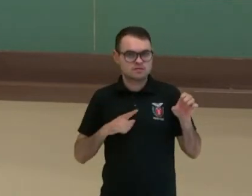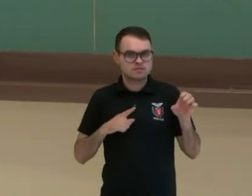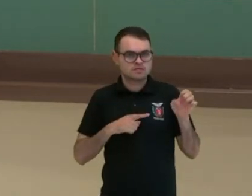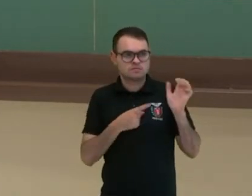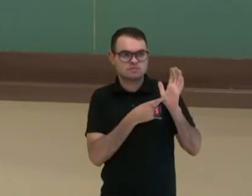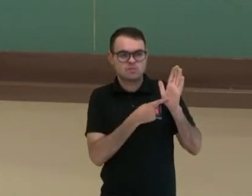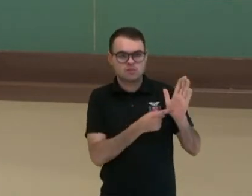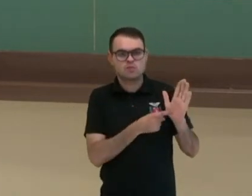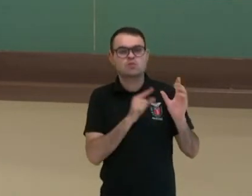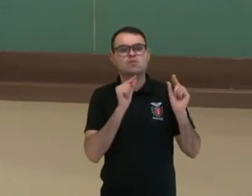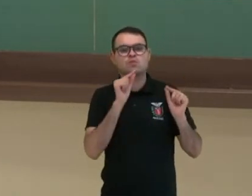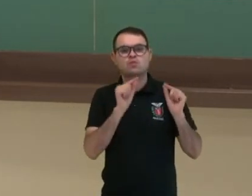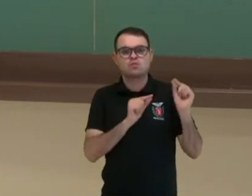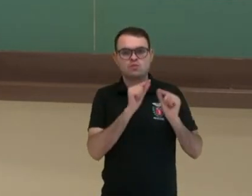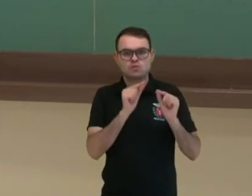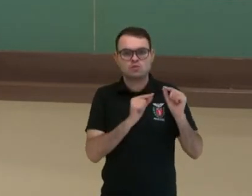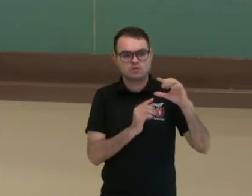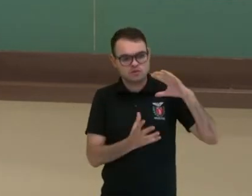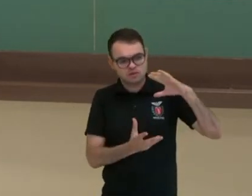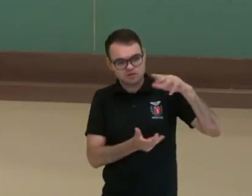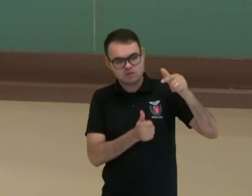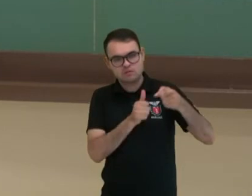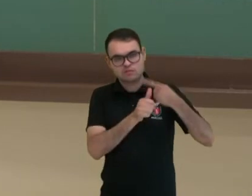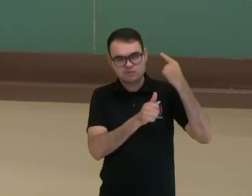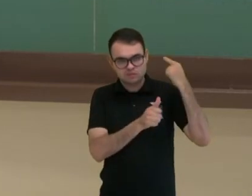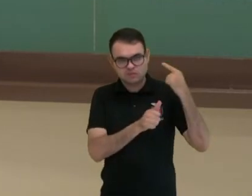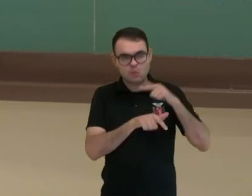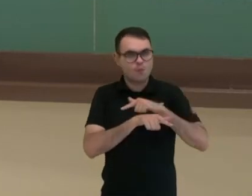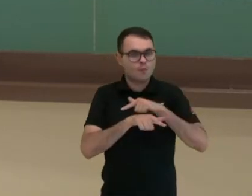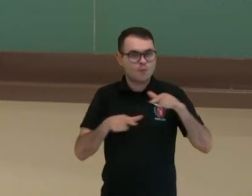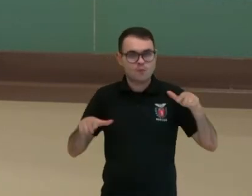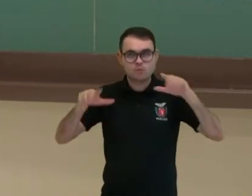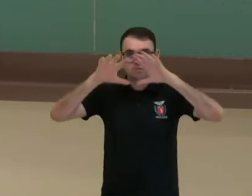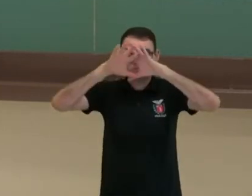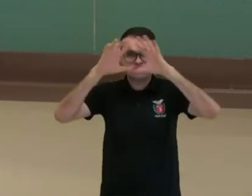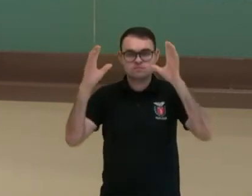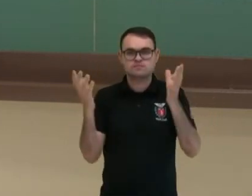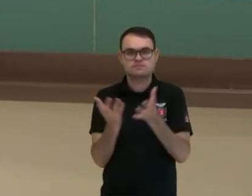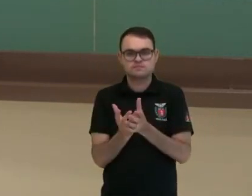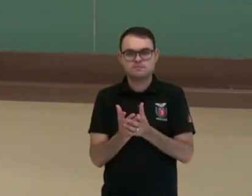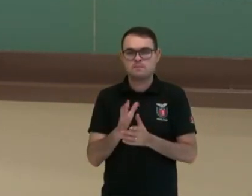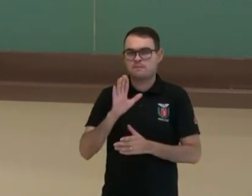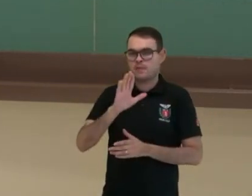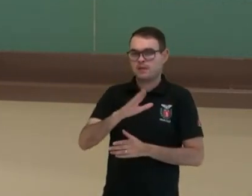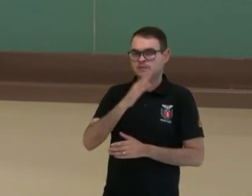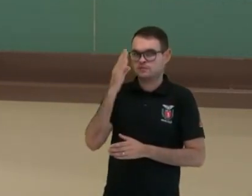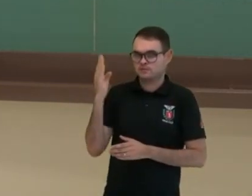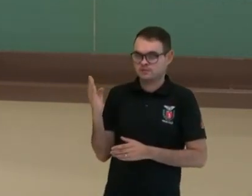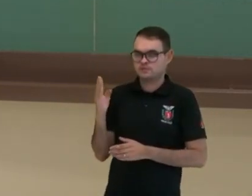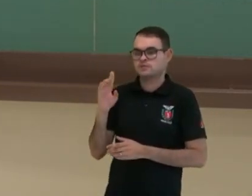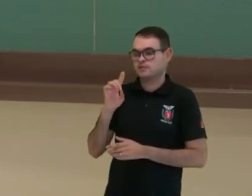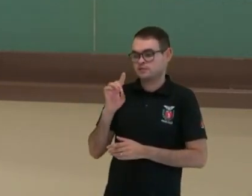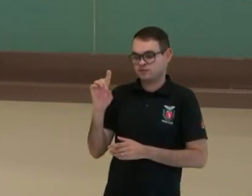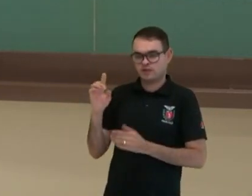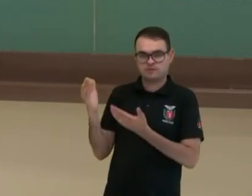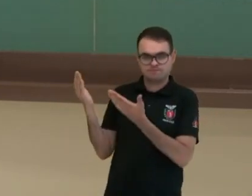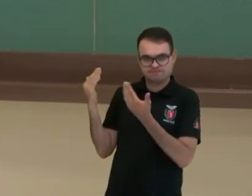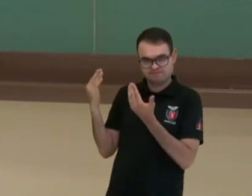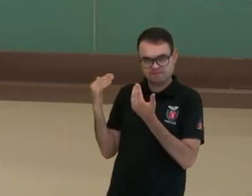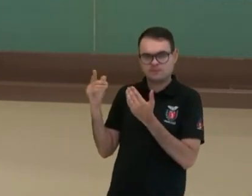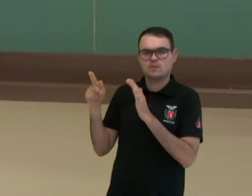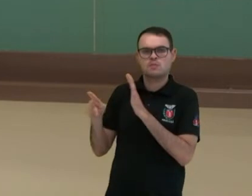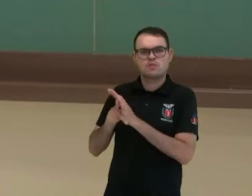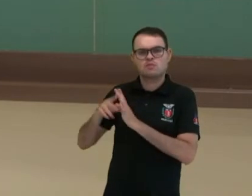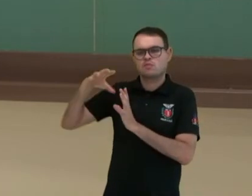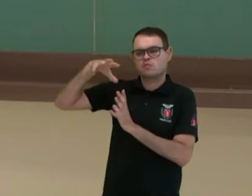representação da Terra primitiva, sem essa atmosfera. Já na imagem da direita, a imagem do nosso